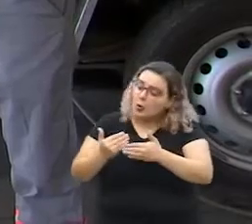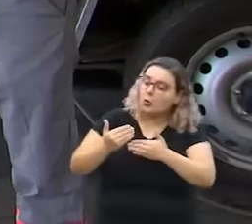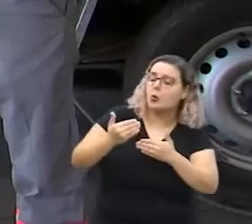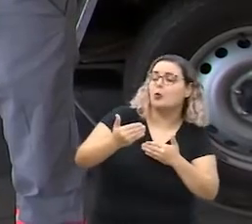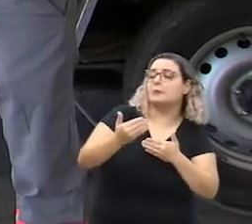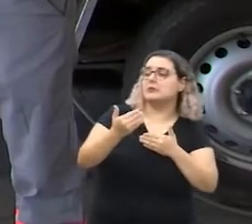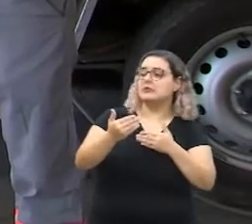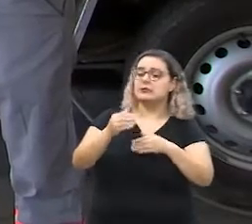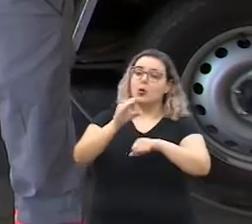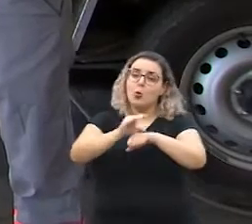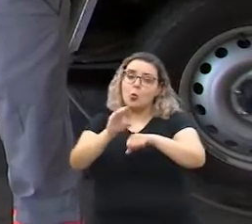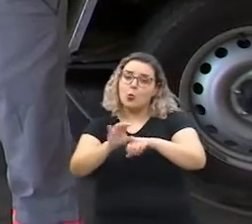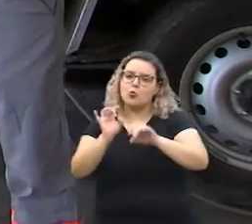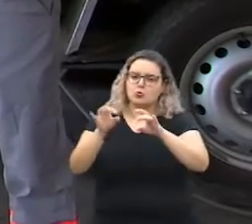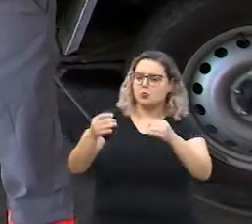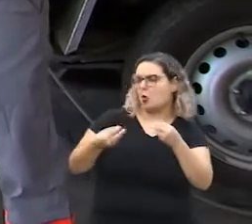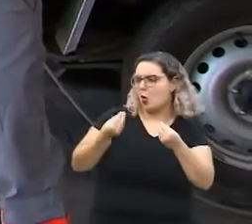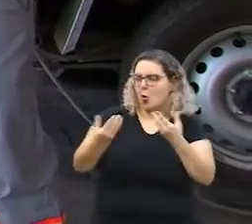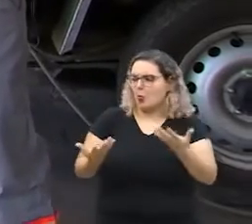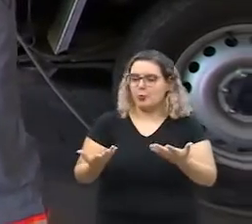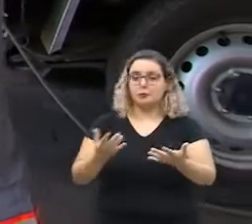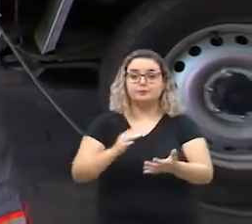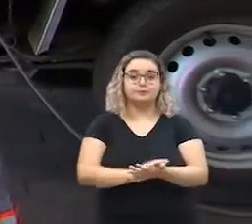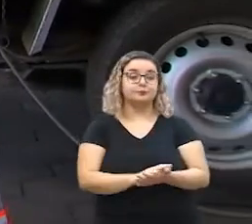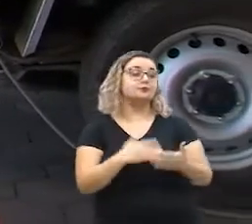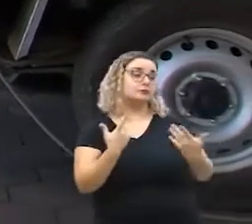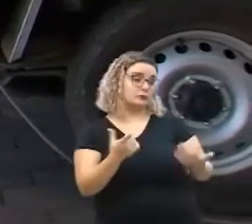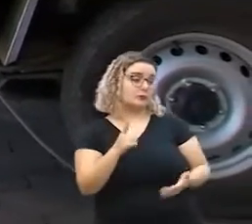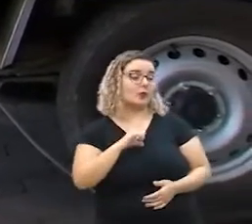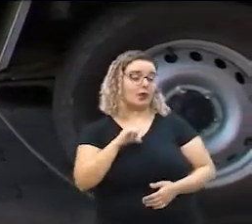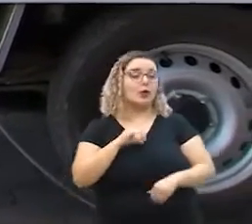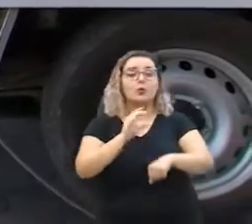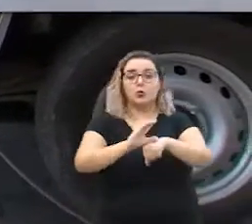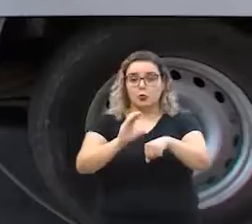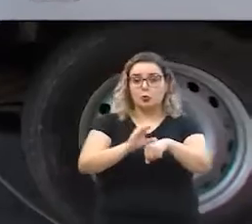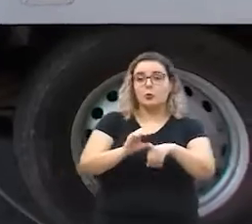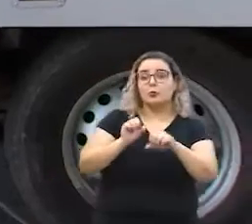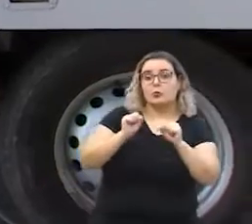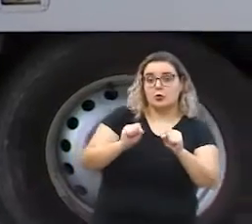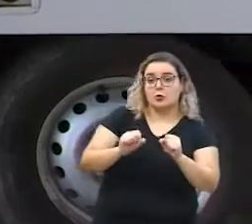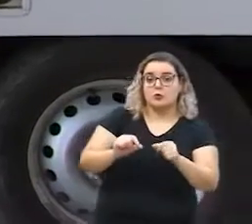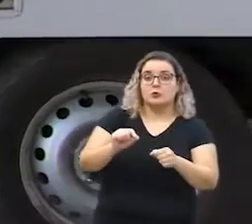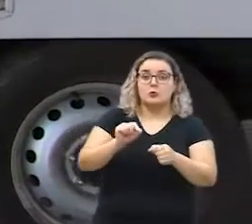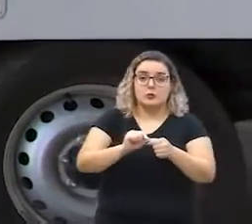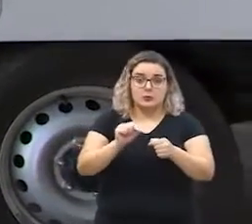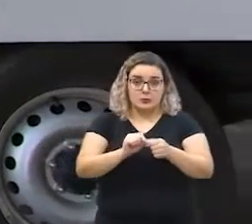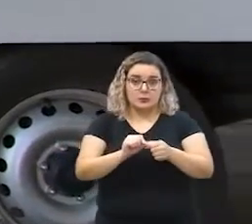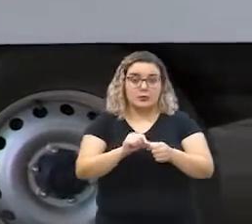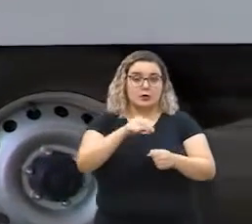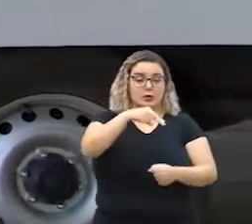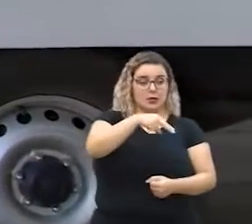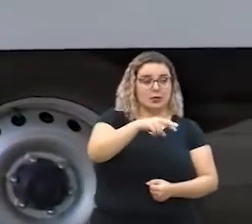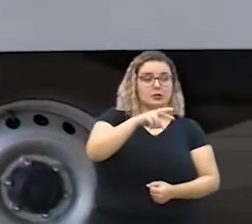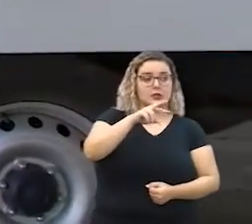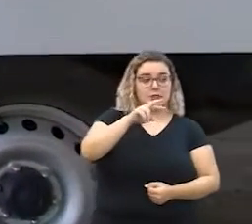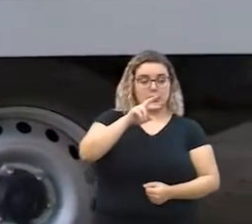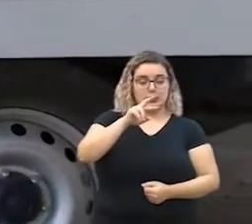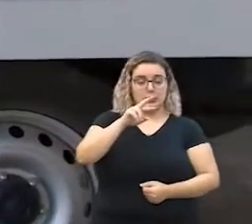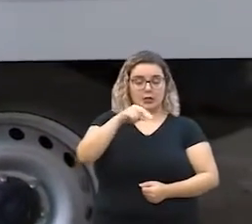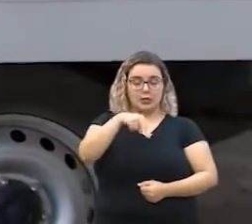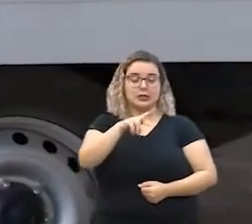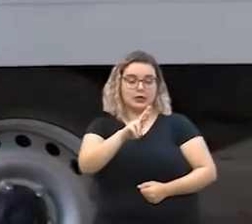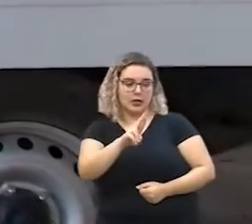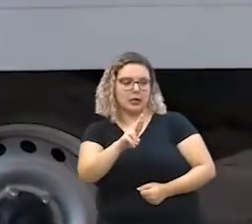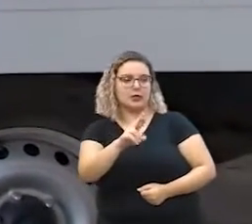iniciar? Tem um curso específico para isso? Como é que é? Tem alguns cursos que você pode fazer, como eu falei, o NR10 e o NR35, são cursos que você pode buscar